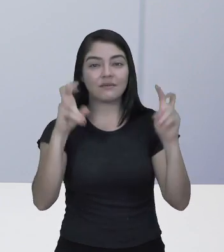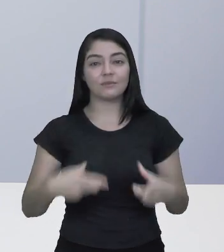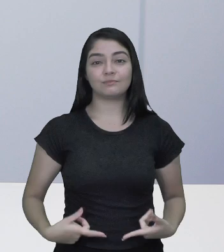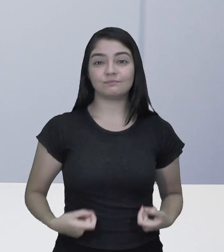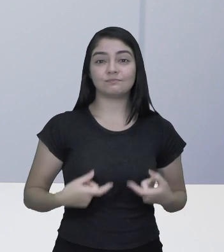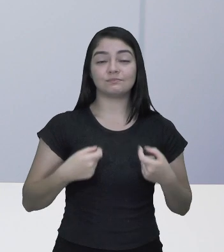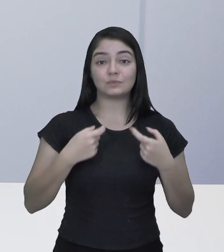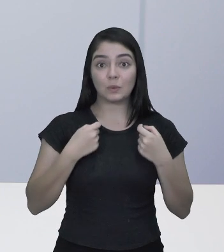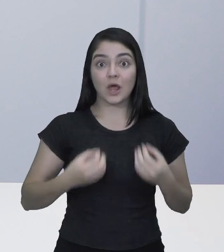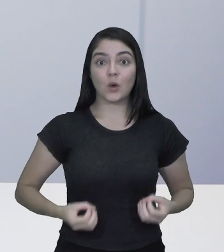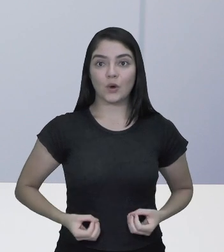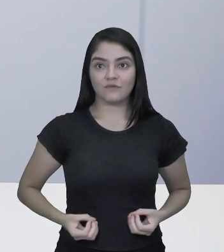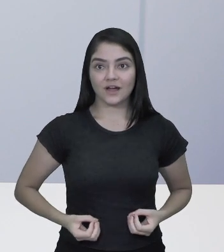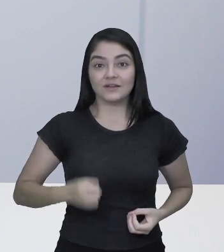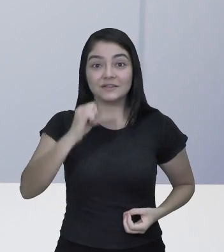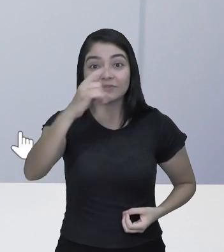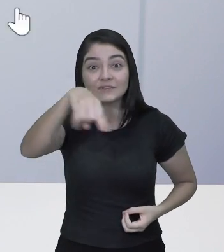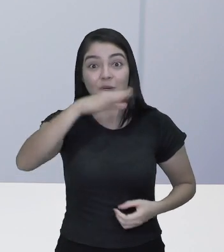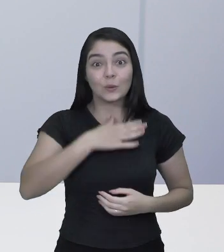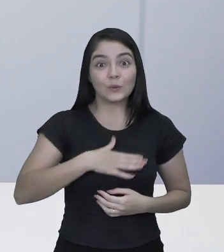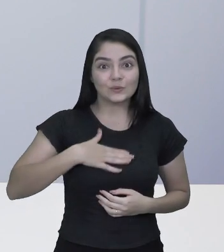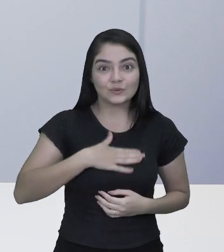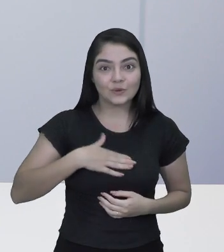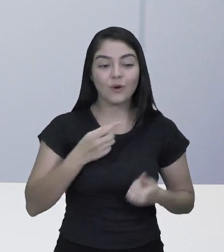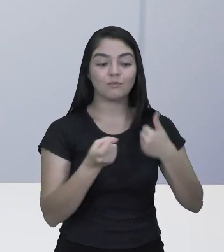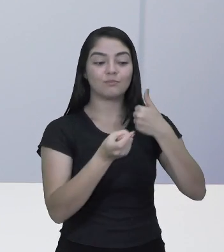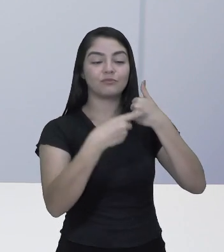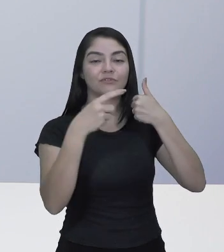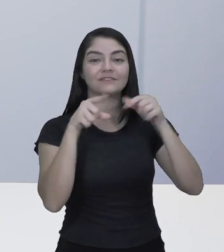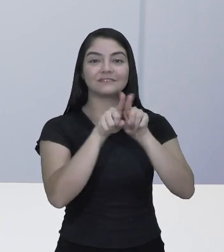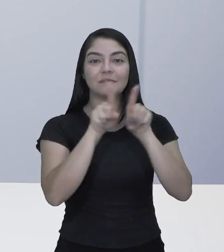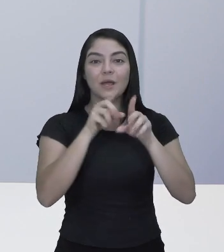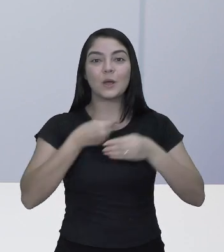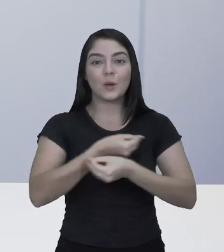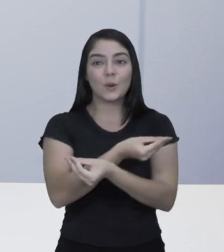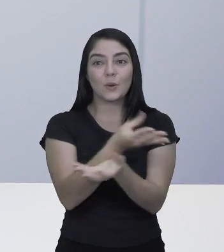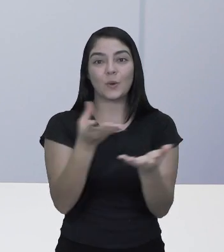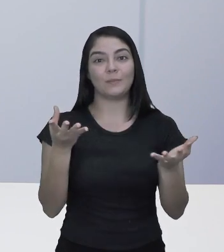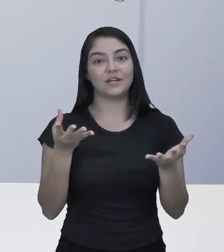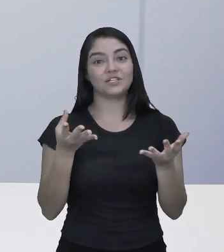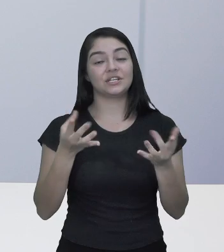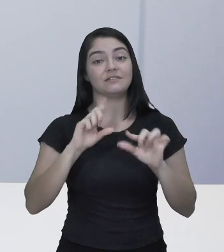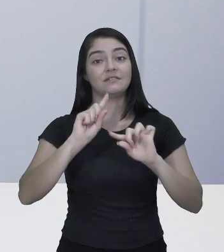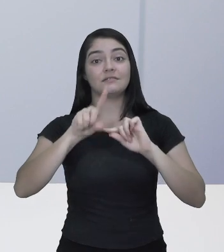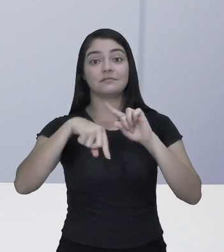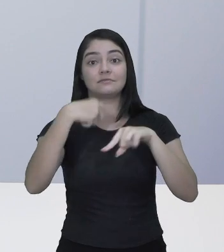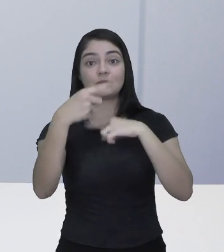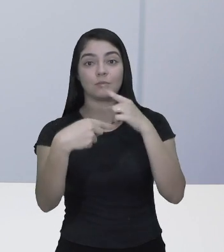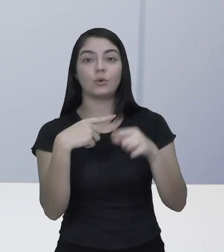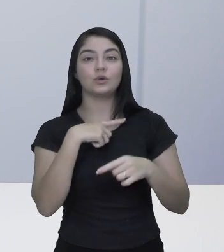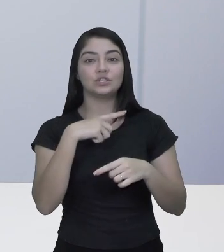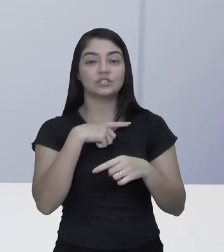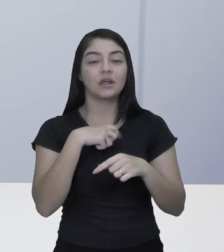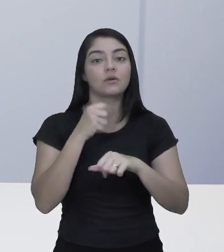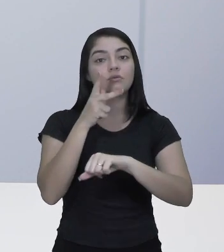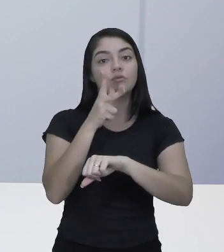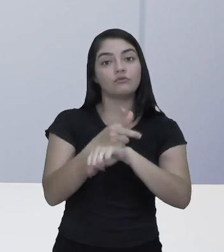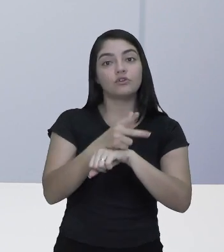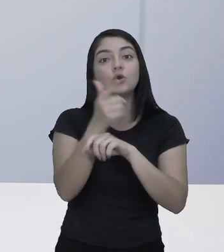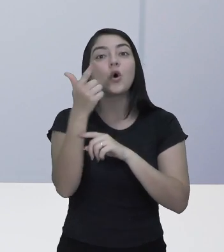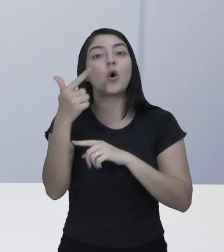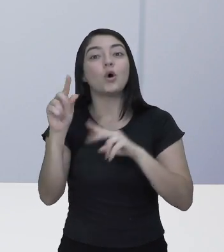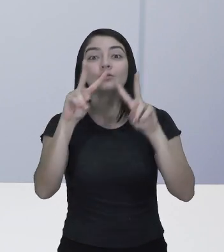ovário e tão grave. Se você gostou, compartilhe este vídeo. Em breve, estaremos